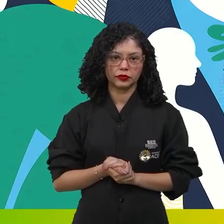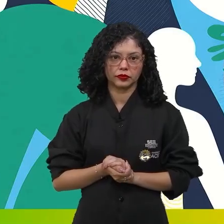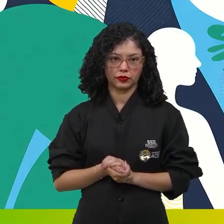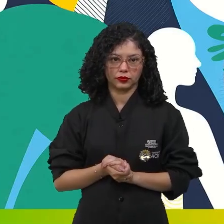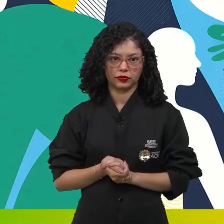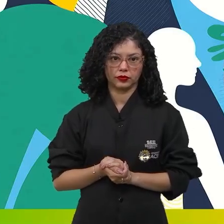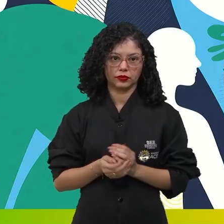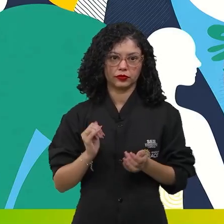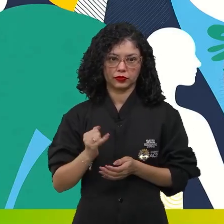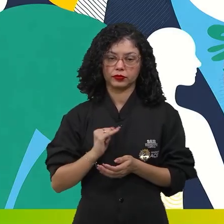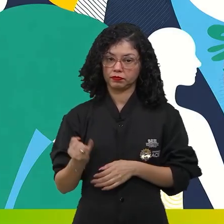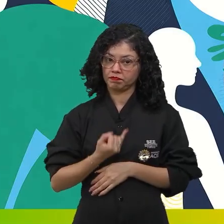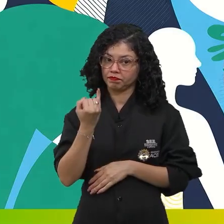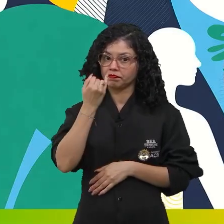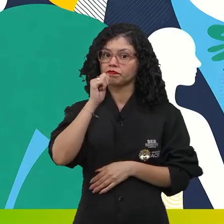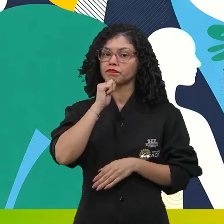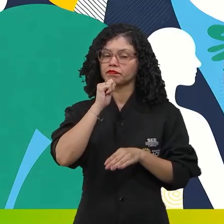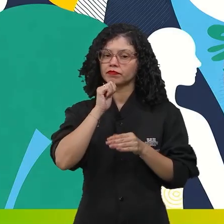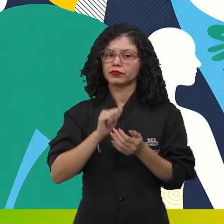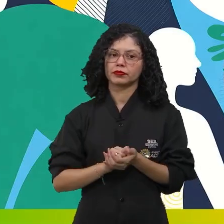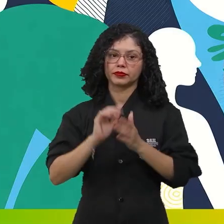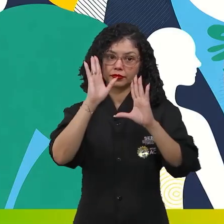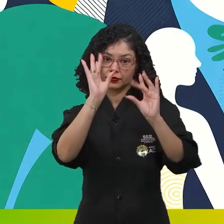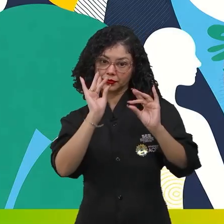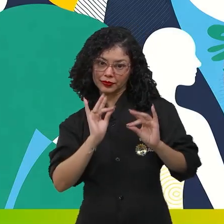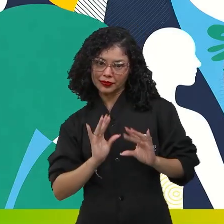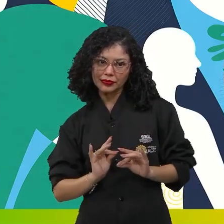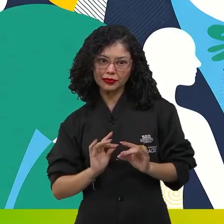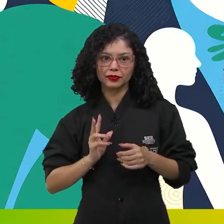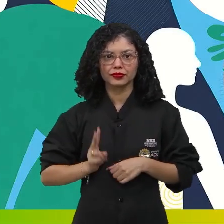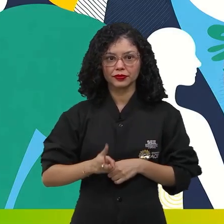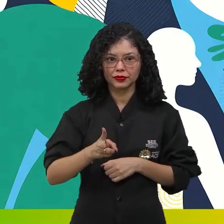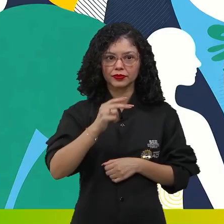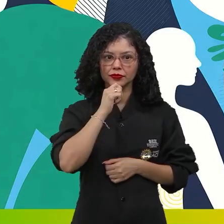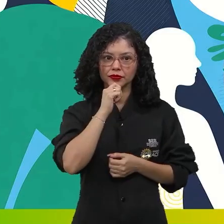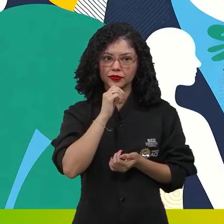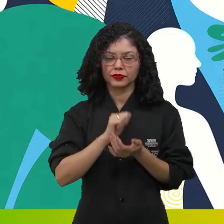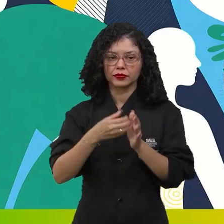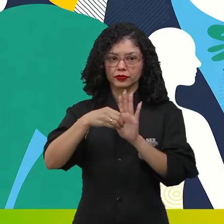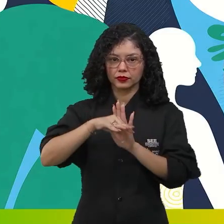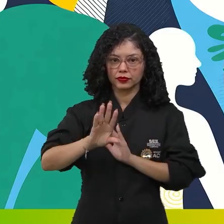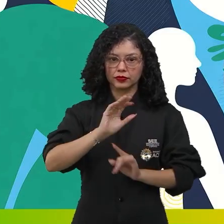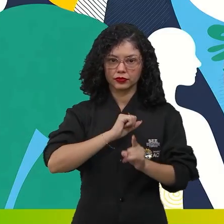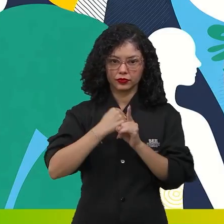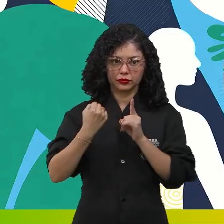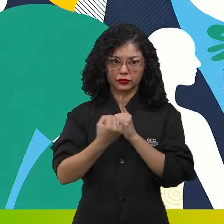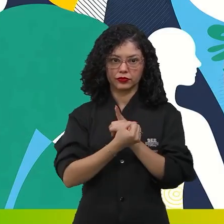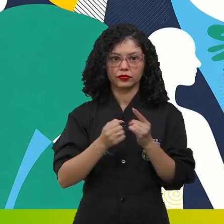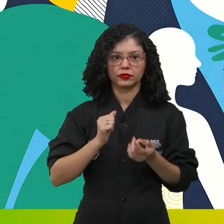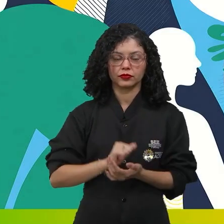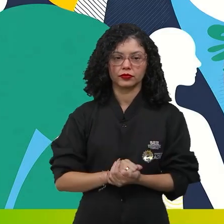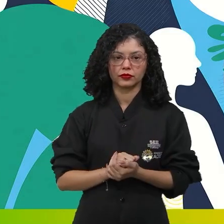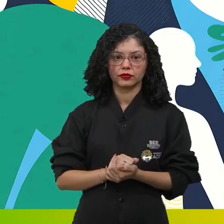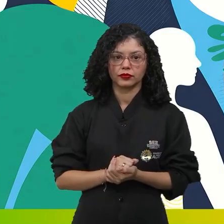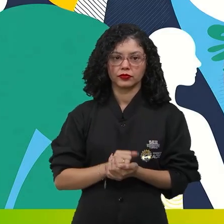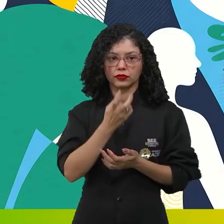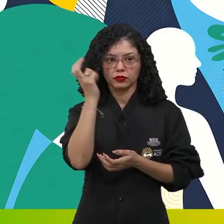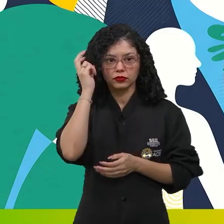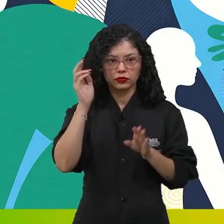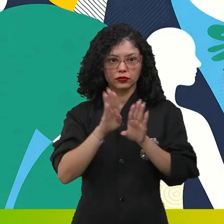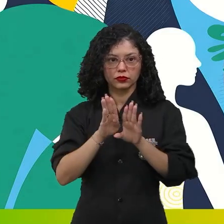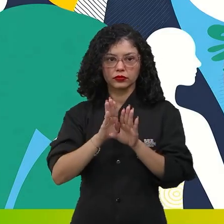Esta hipervalorização estética, intensificada pelas mídias sociais, vamos grifar aqui, ó, mídias sociais, e